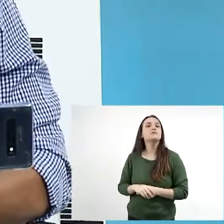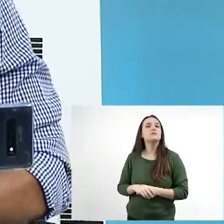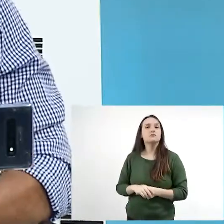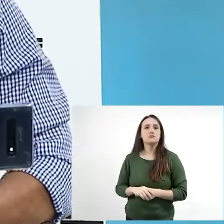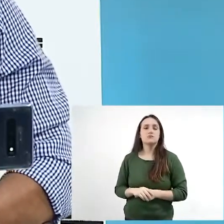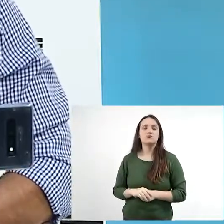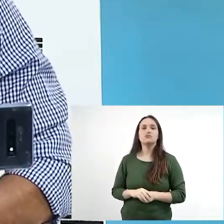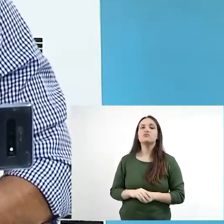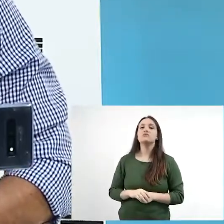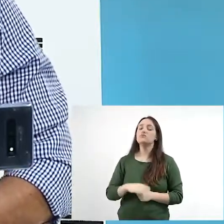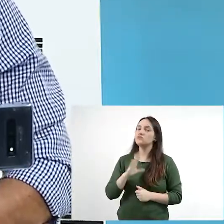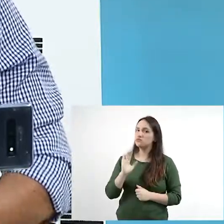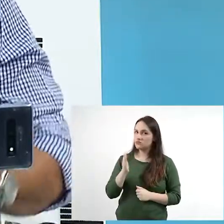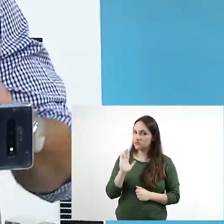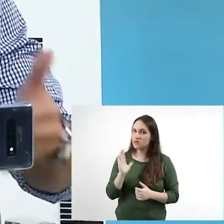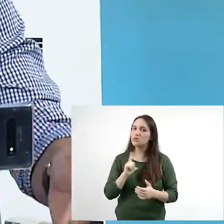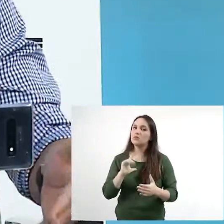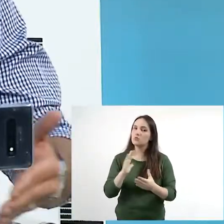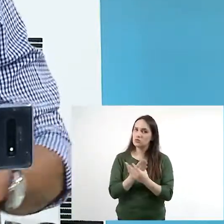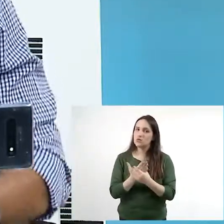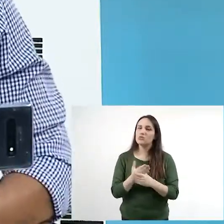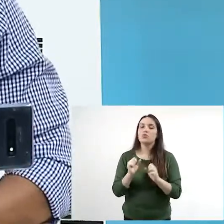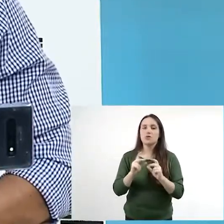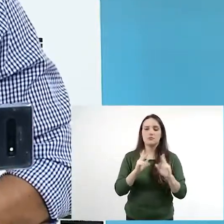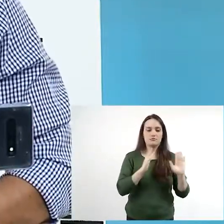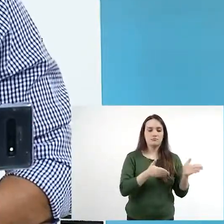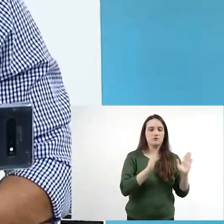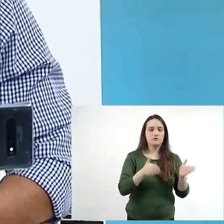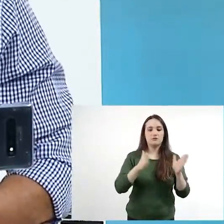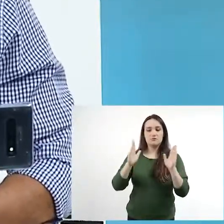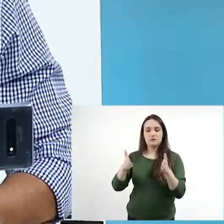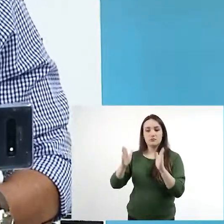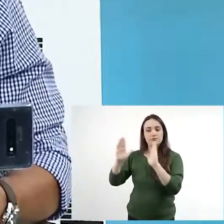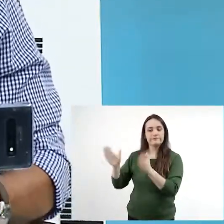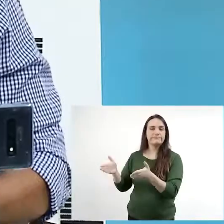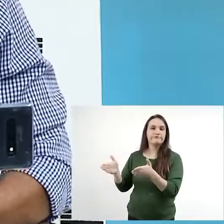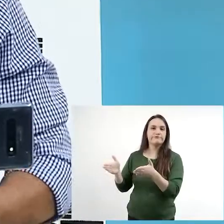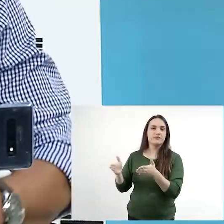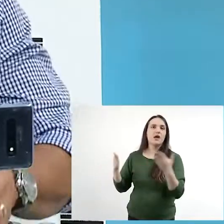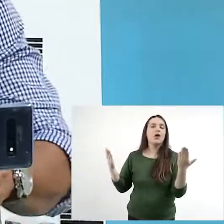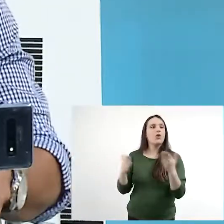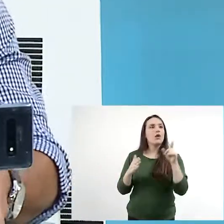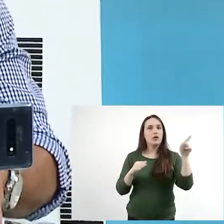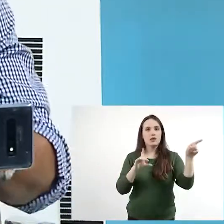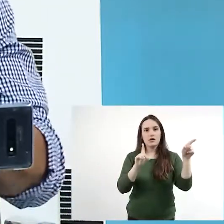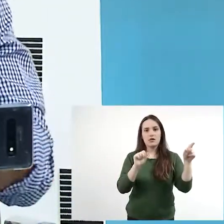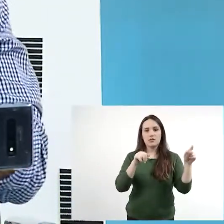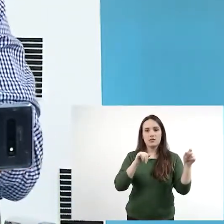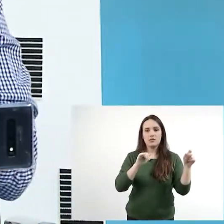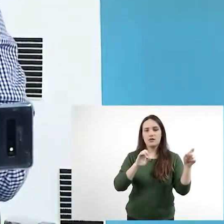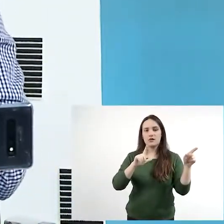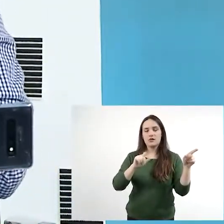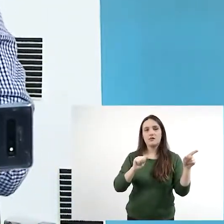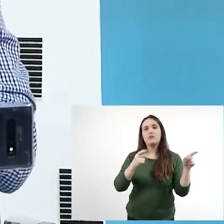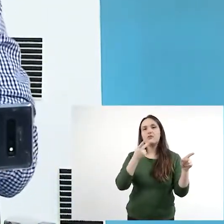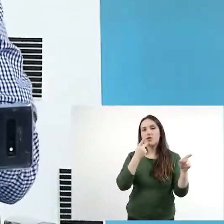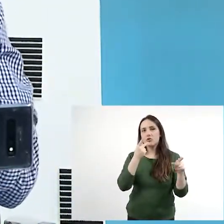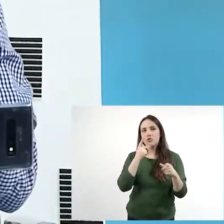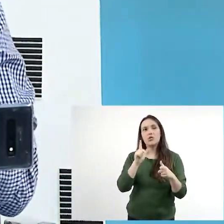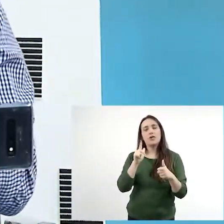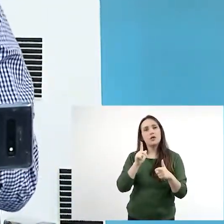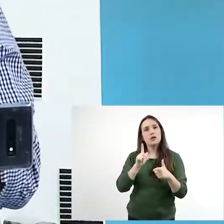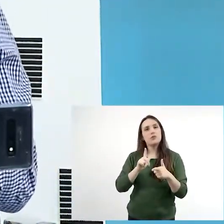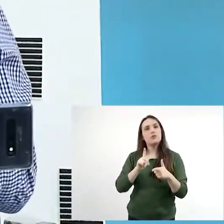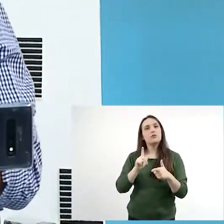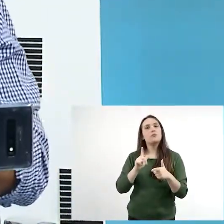esses procedimentos abertos. Depois da terceira etapa vieram o que a doutora Daniela falou, que foi a questão do